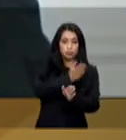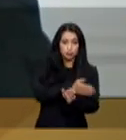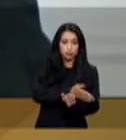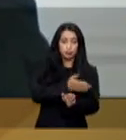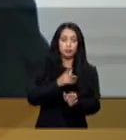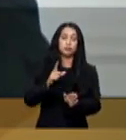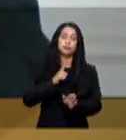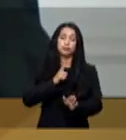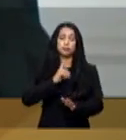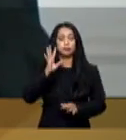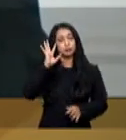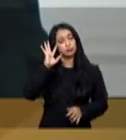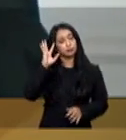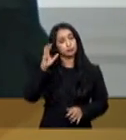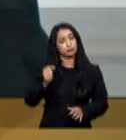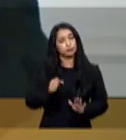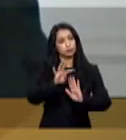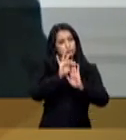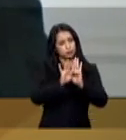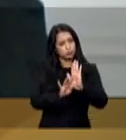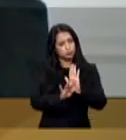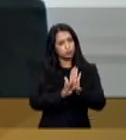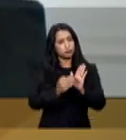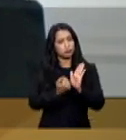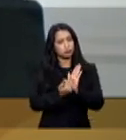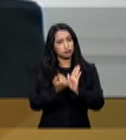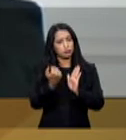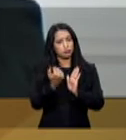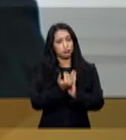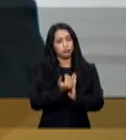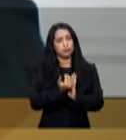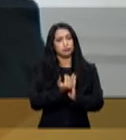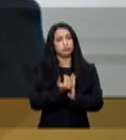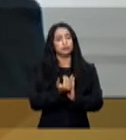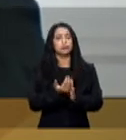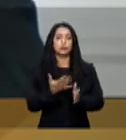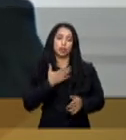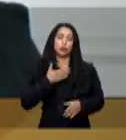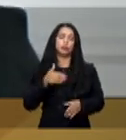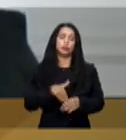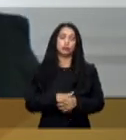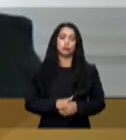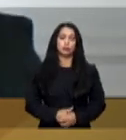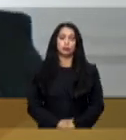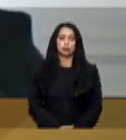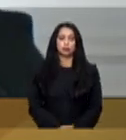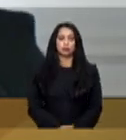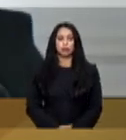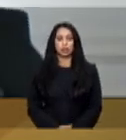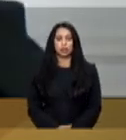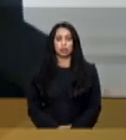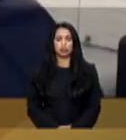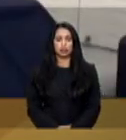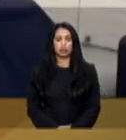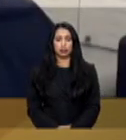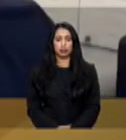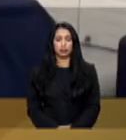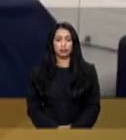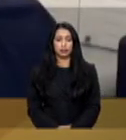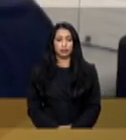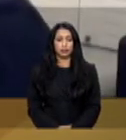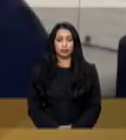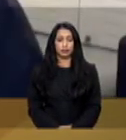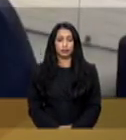sanções previstas na redação original do Código Penal. É o voto, presidente. Agradeço ao